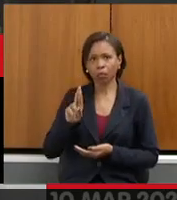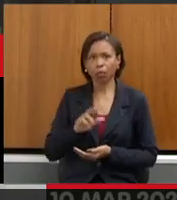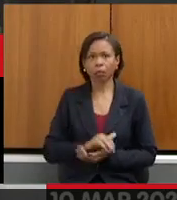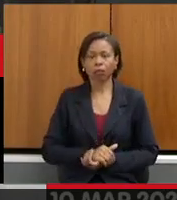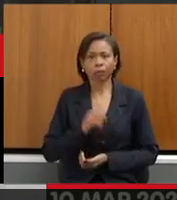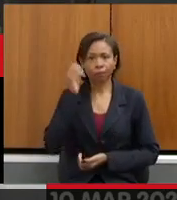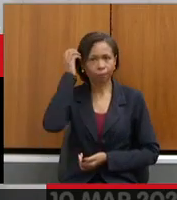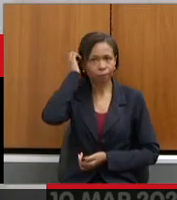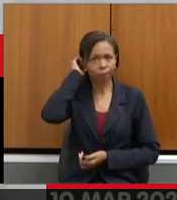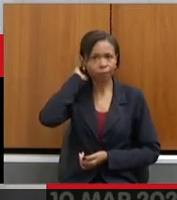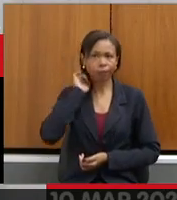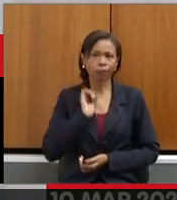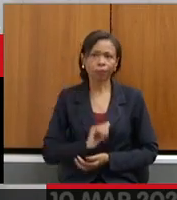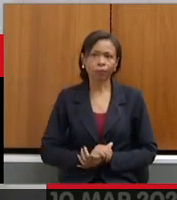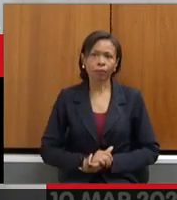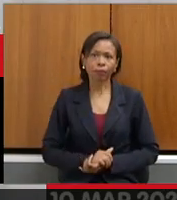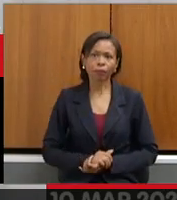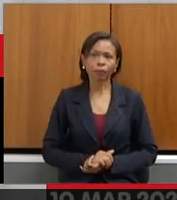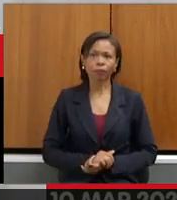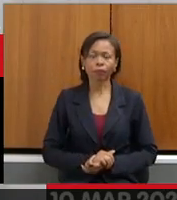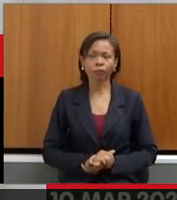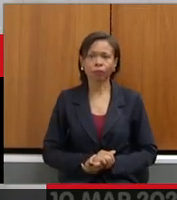desculpa para as respostas